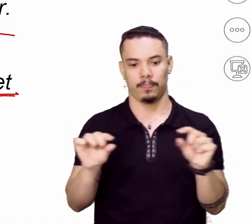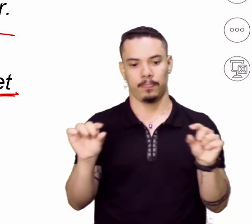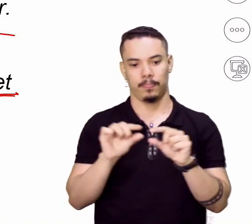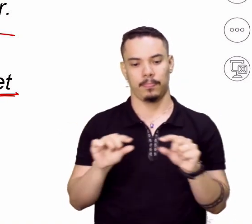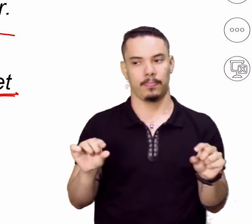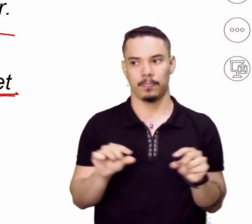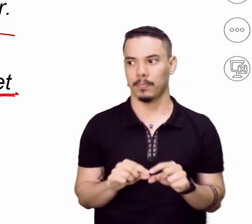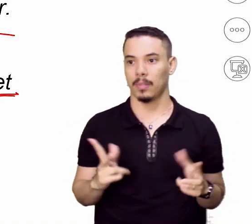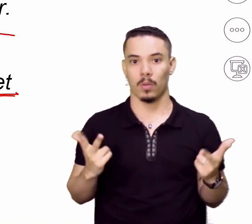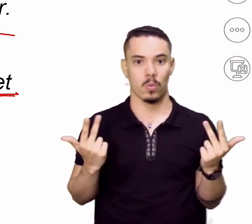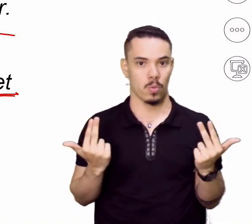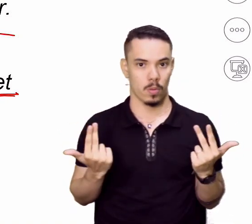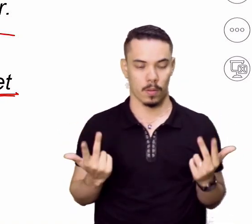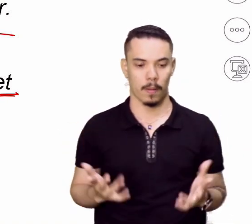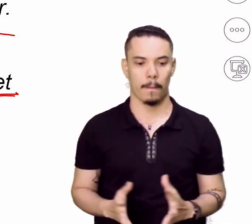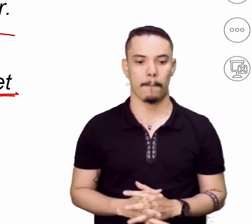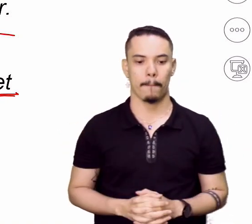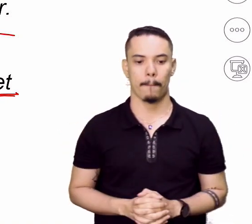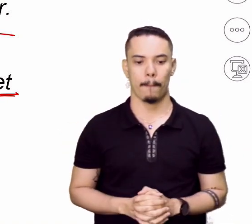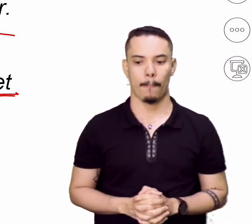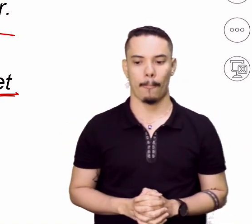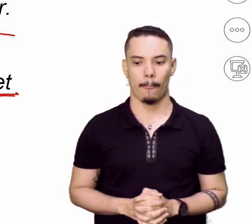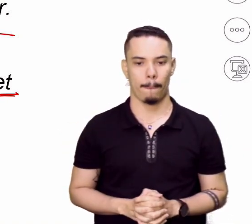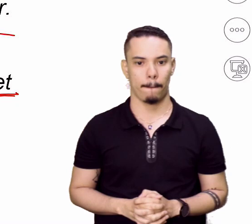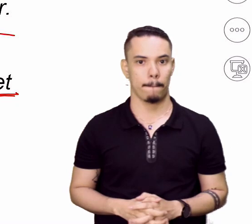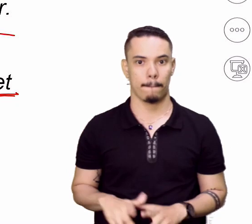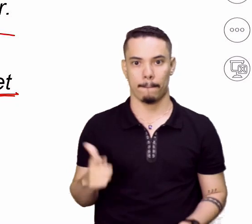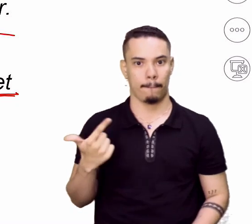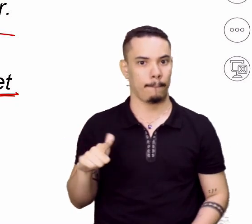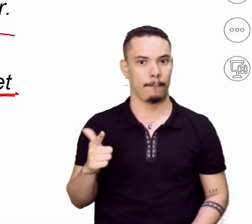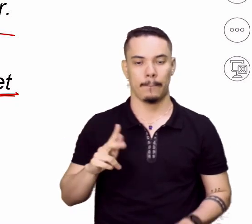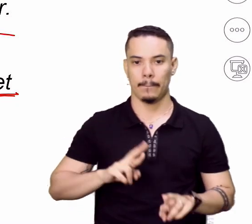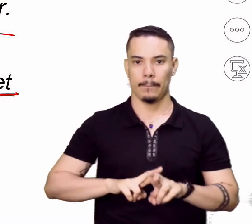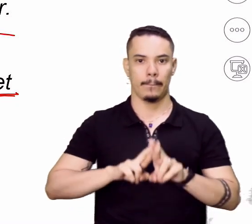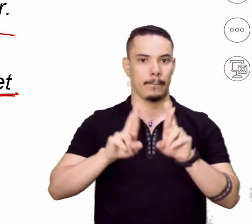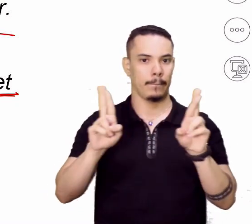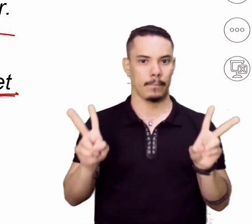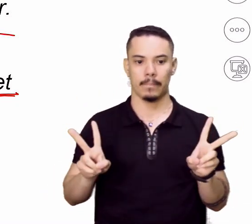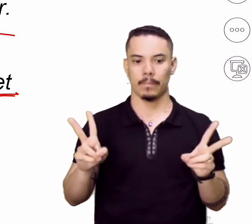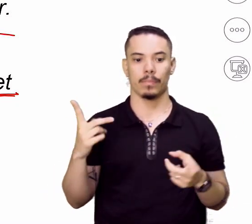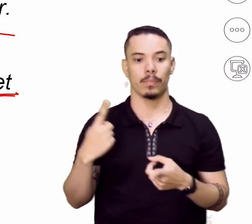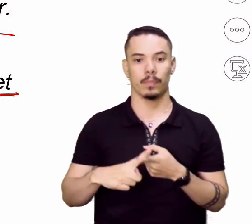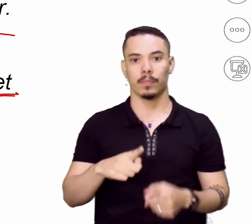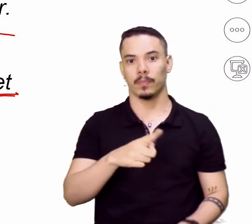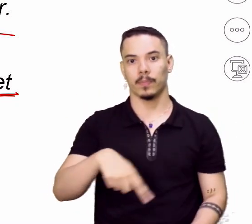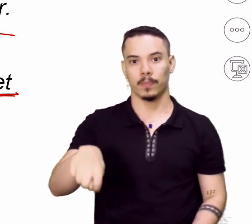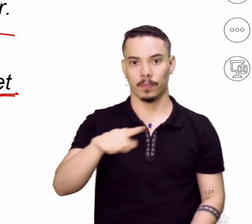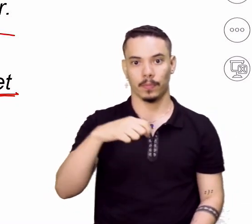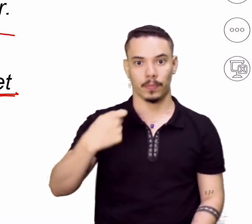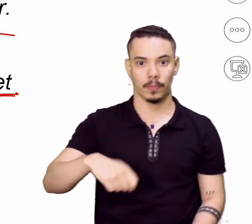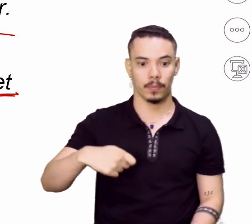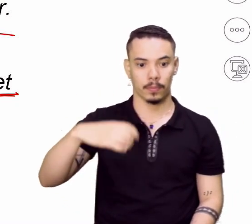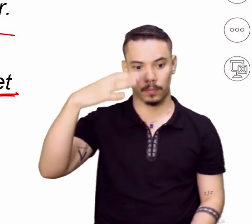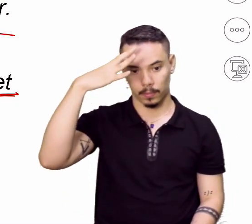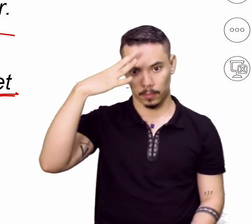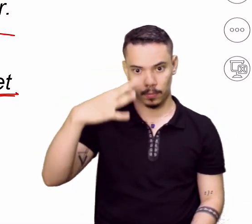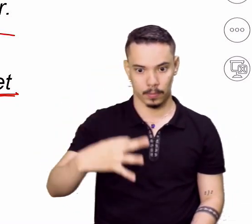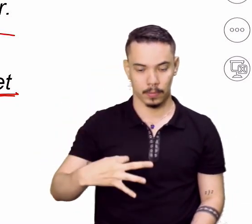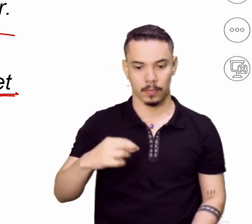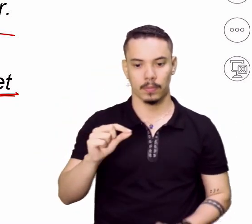são iguais. Então não há diferença aqui. O que você tem que entender é que esse